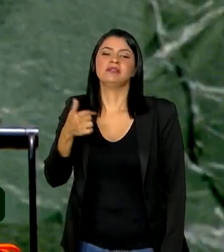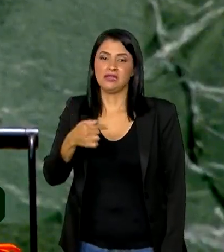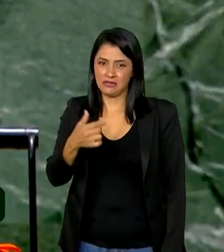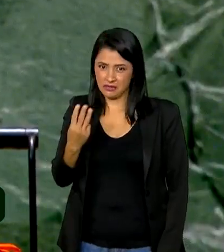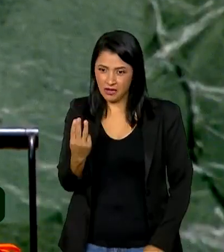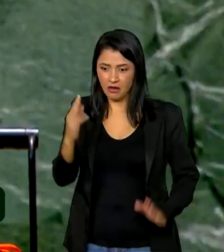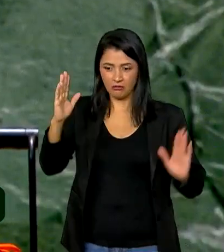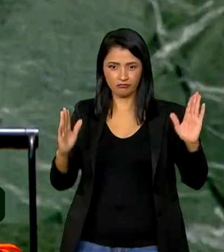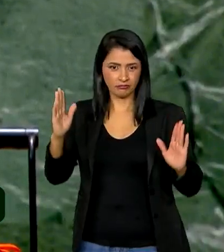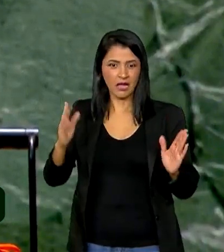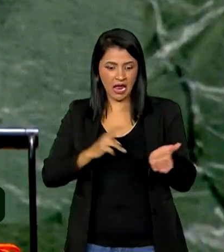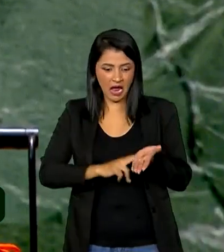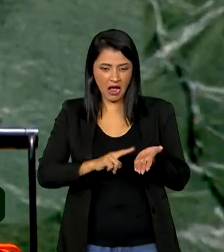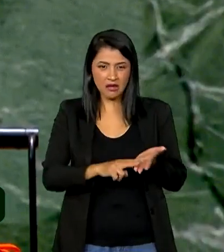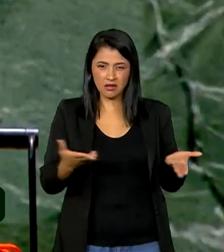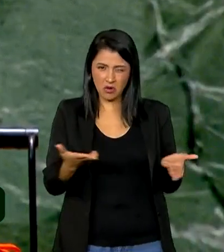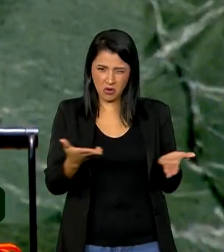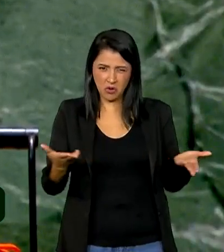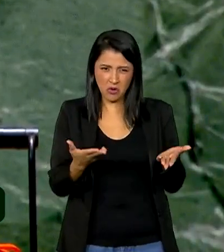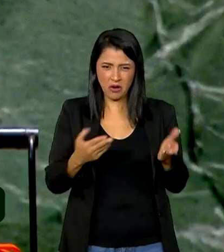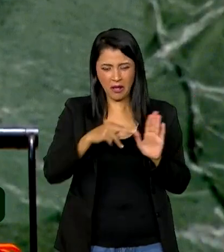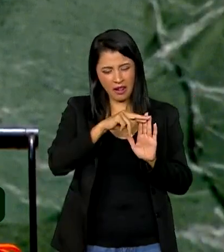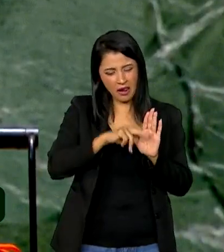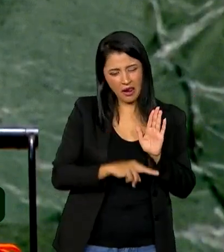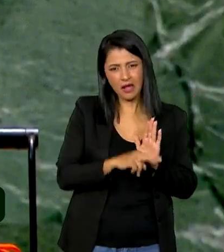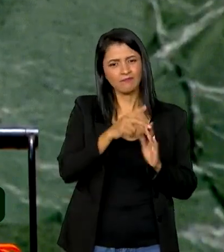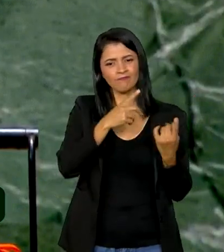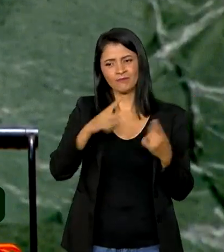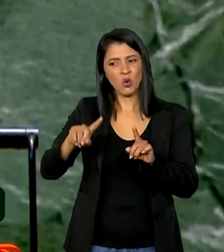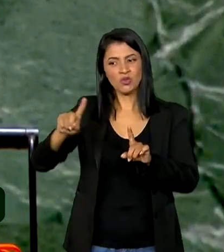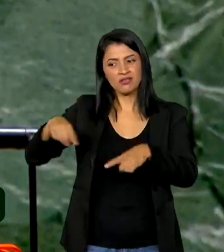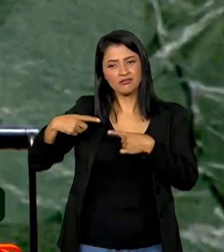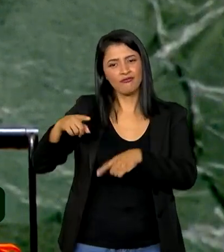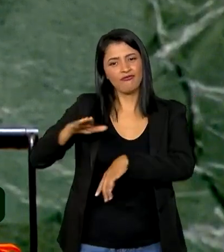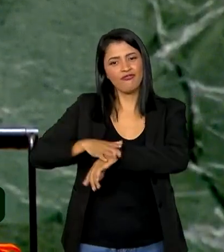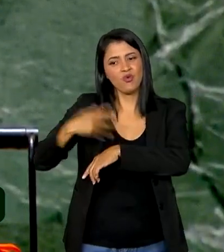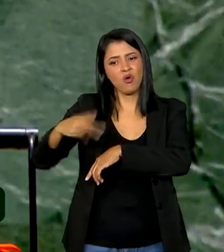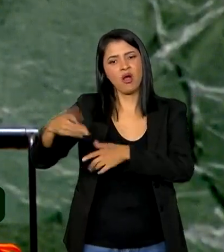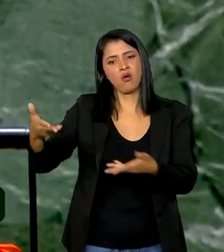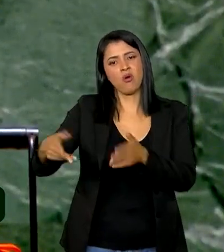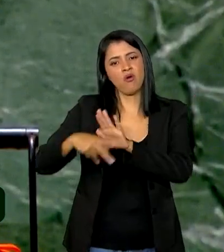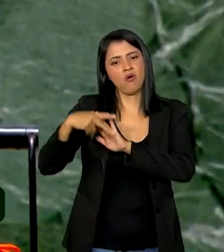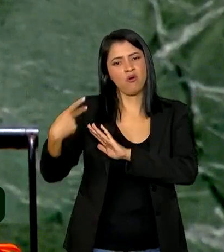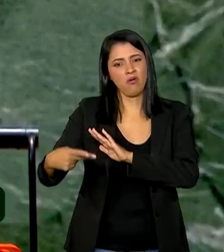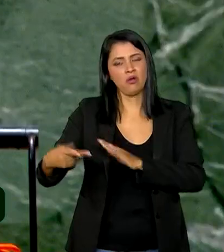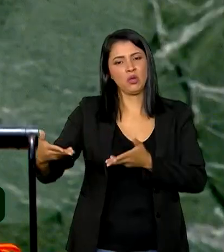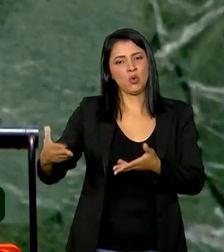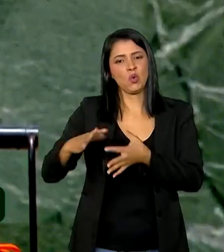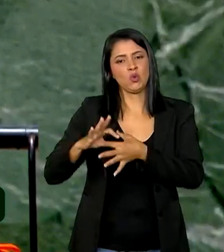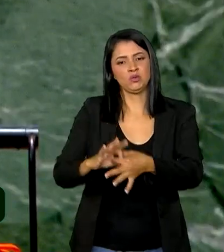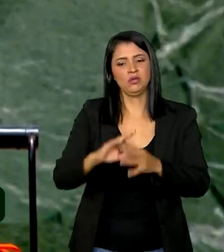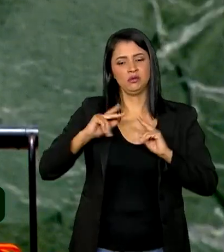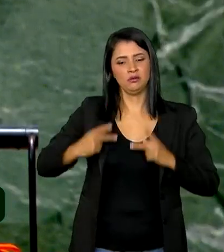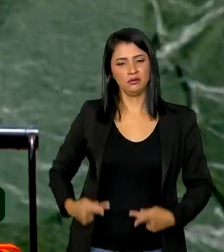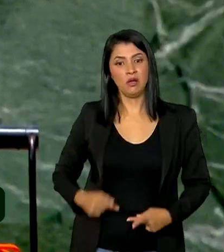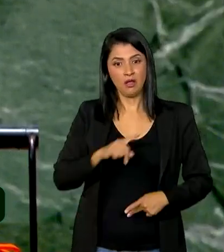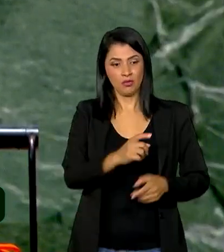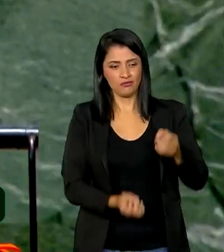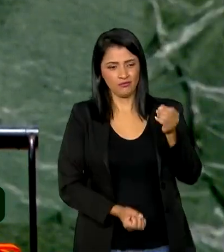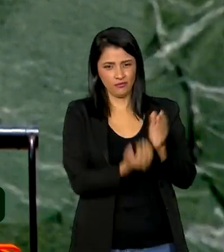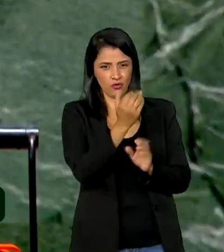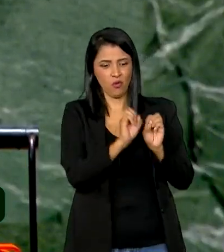desde 2019. Isso significa que 9% da população mundial 733 milhões